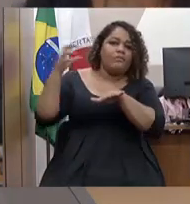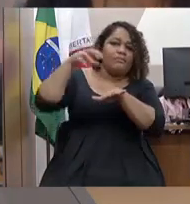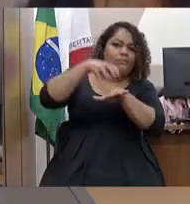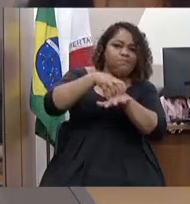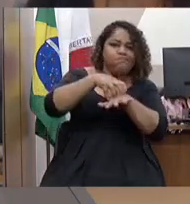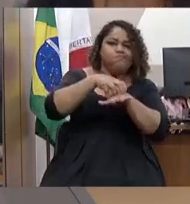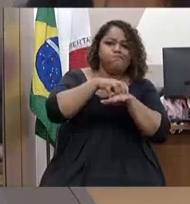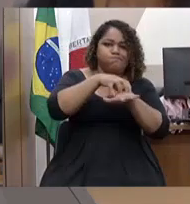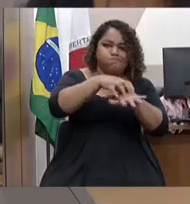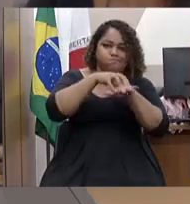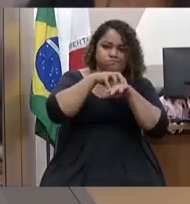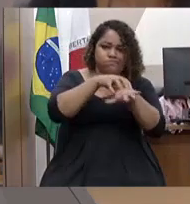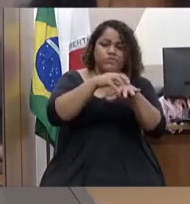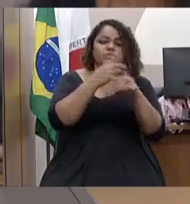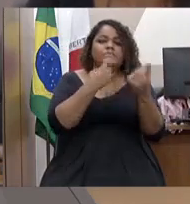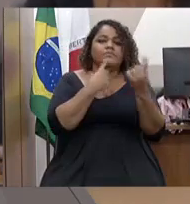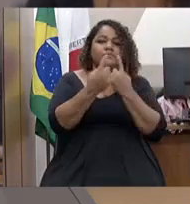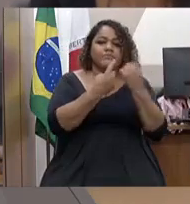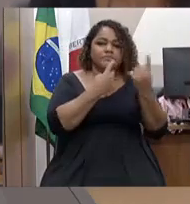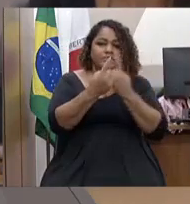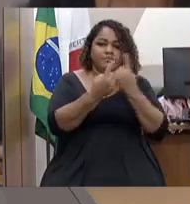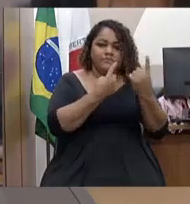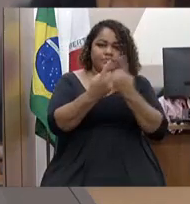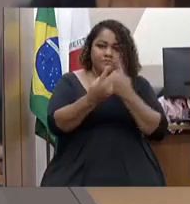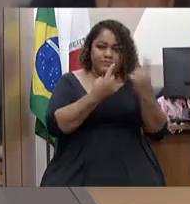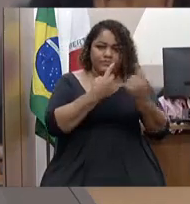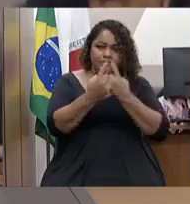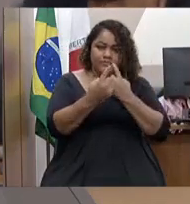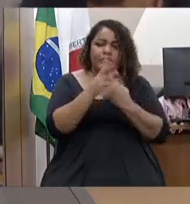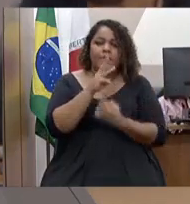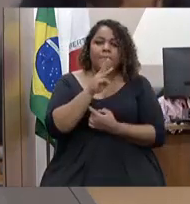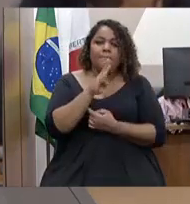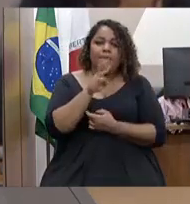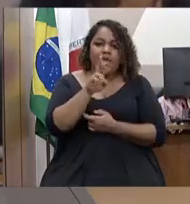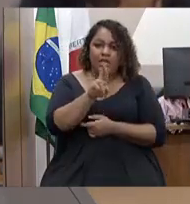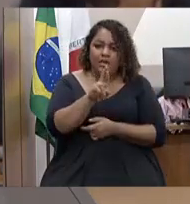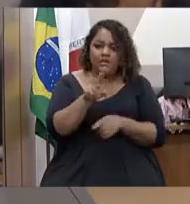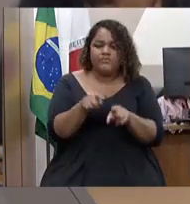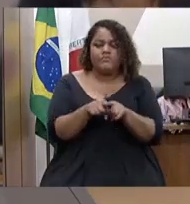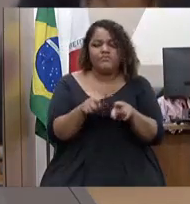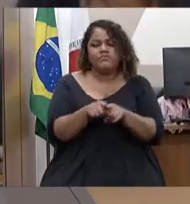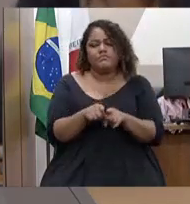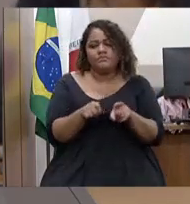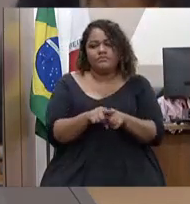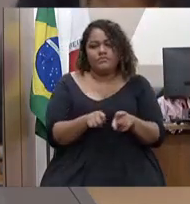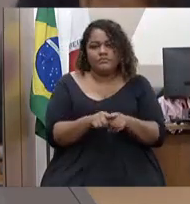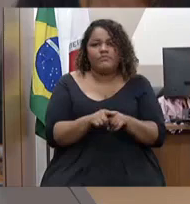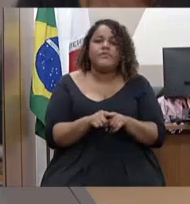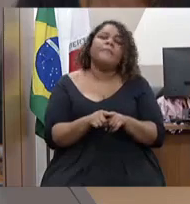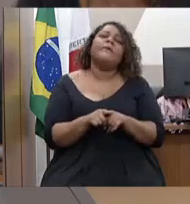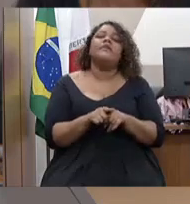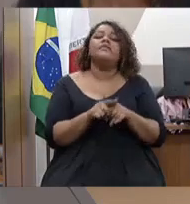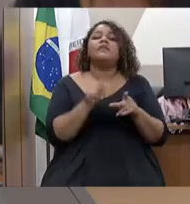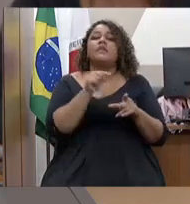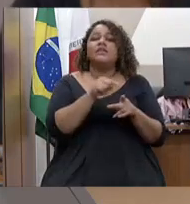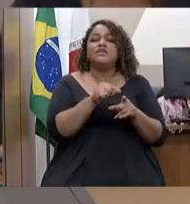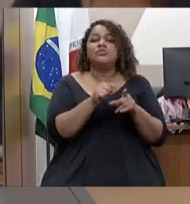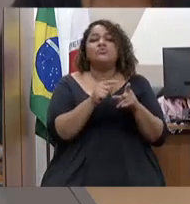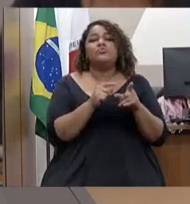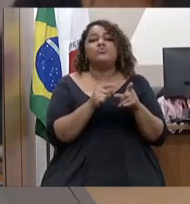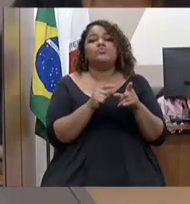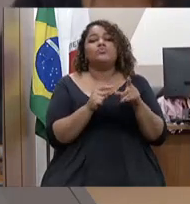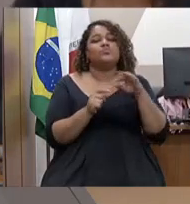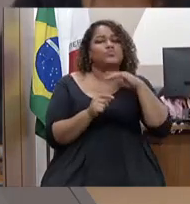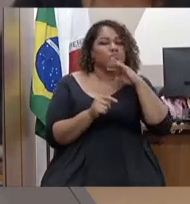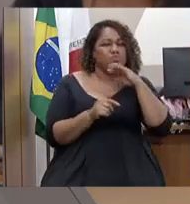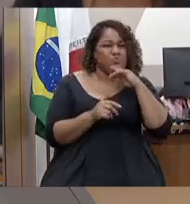anéis rodoviários principalmente né nas rodovias e infelizmente a gente tem uma coincidência da estatística negativa de